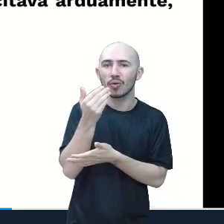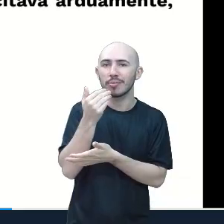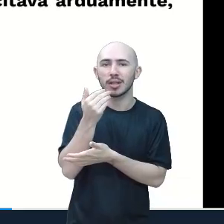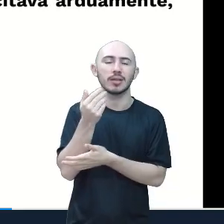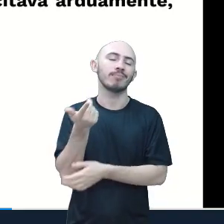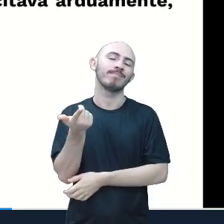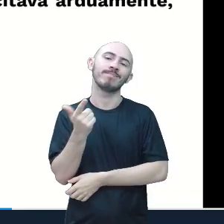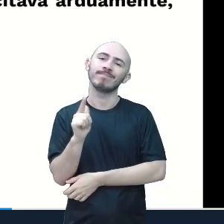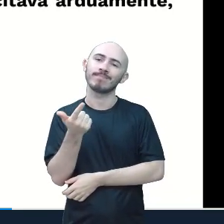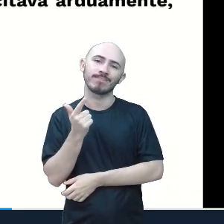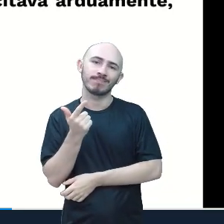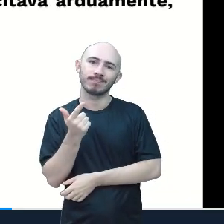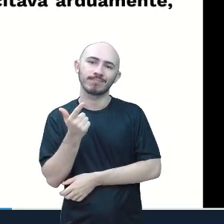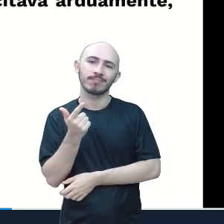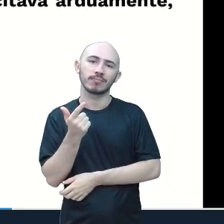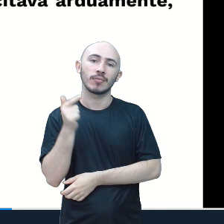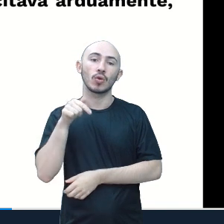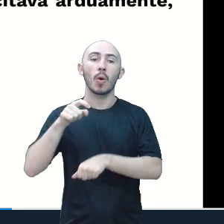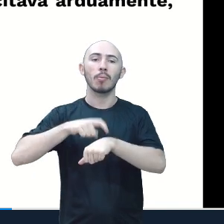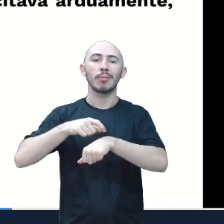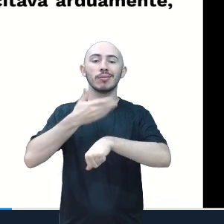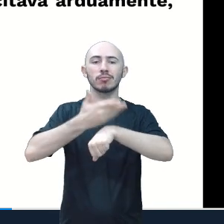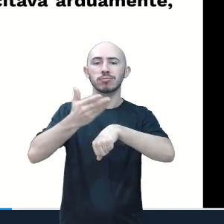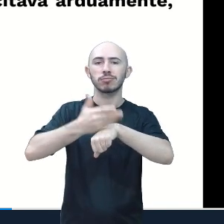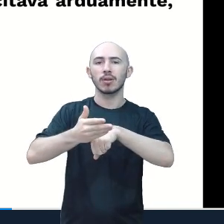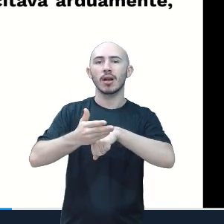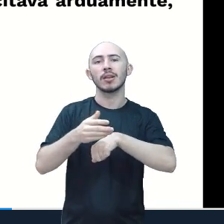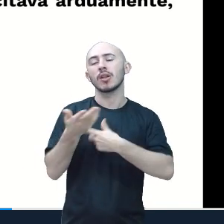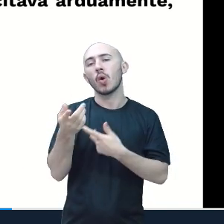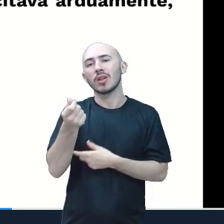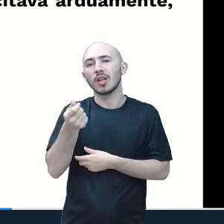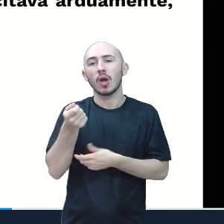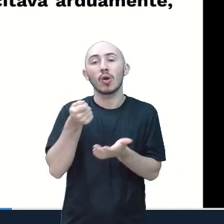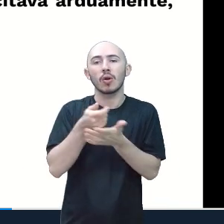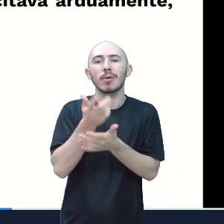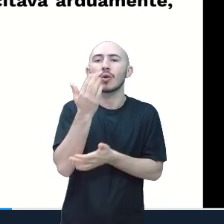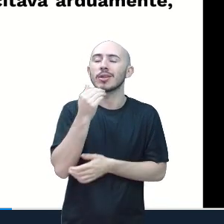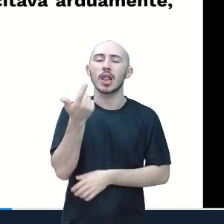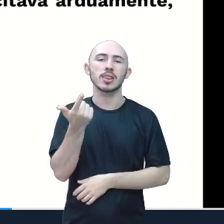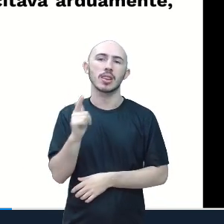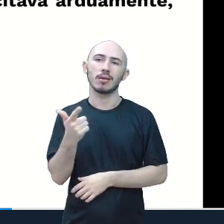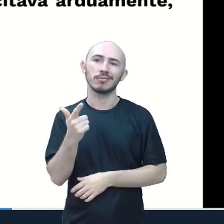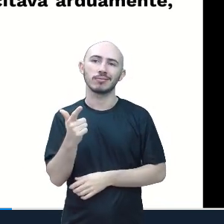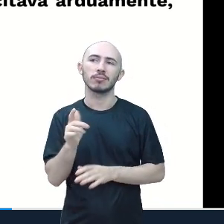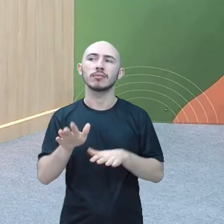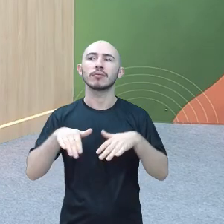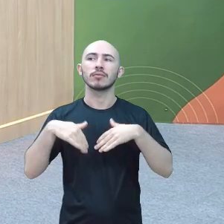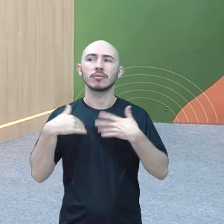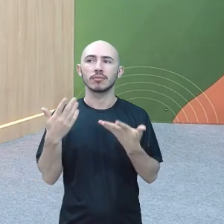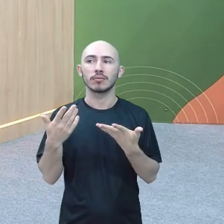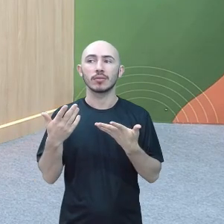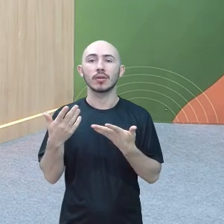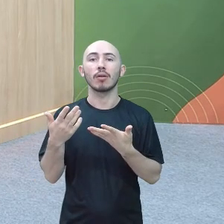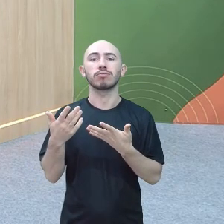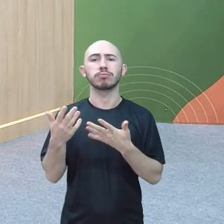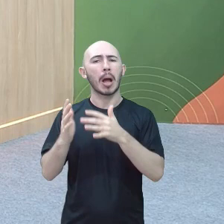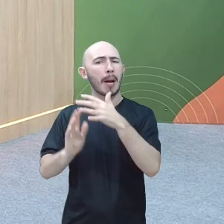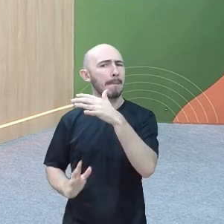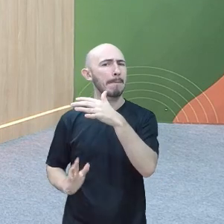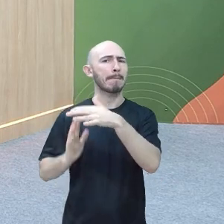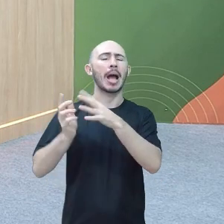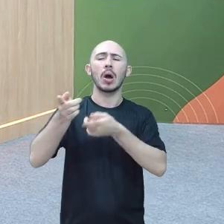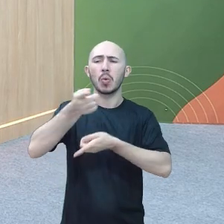Ou seja, isso é tão grave que você faz sucesso, você tá